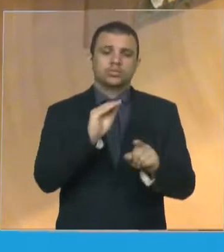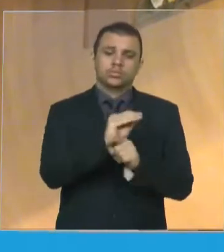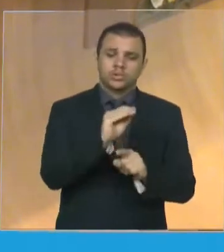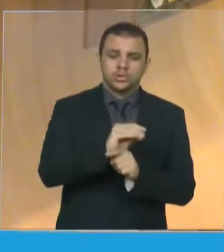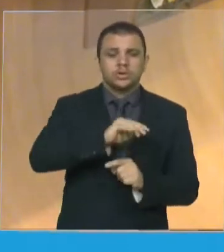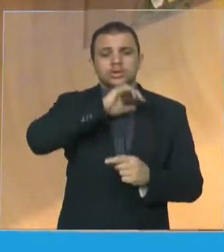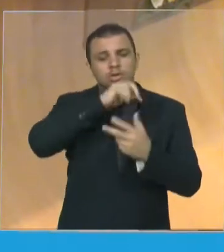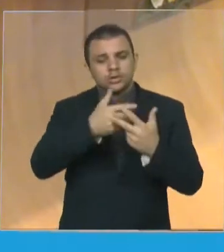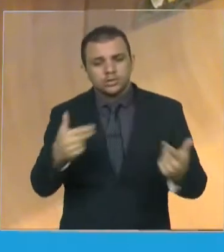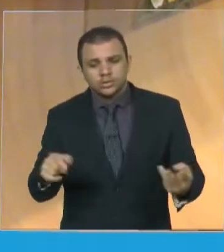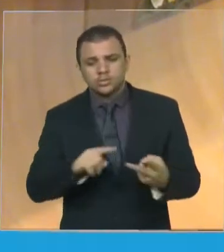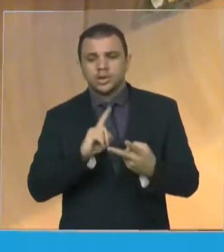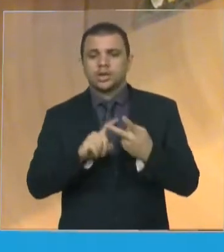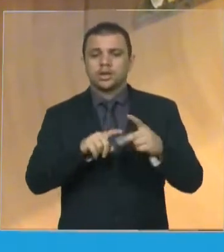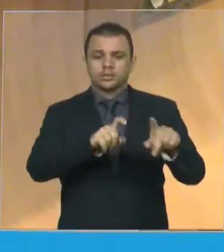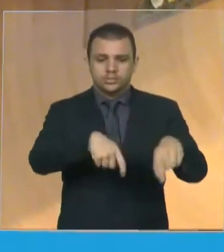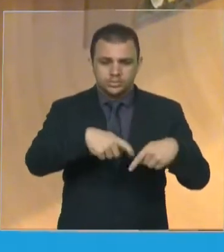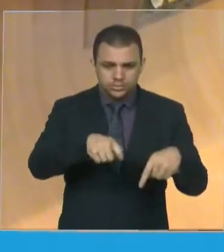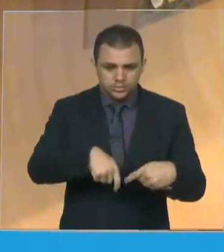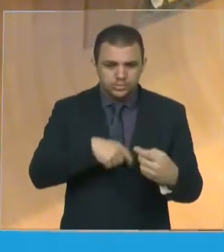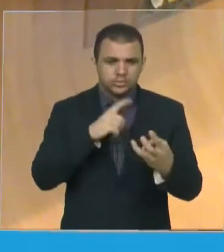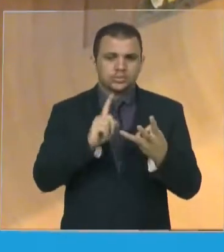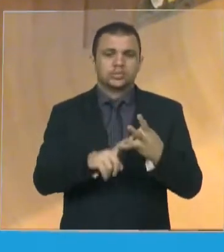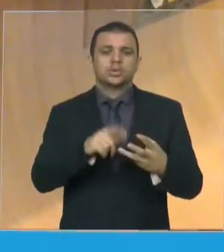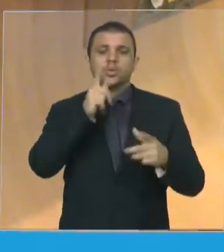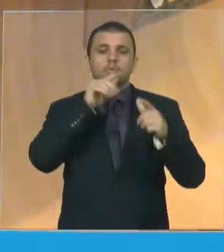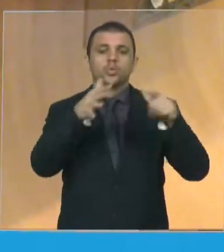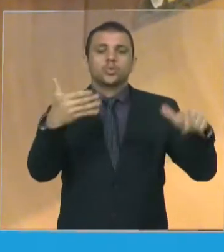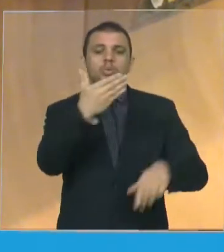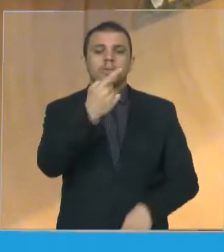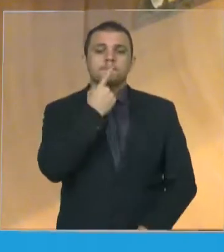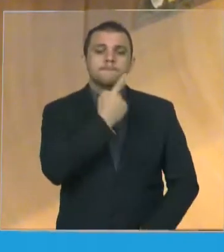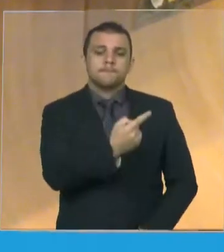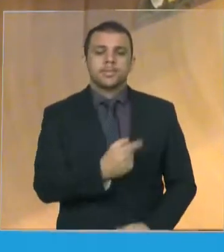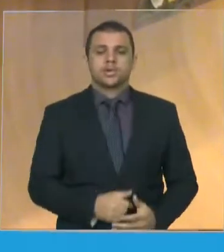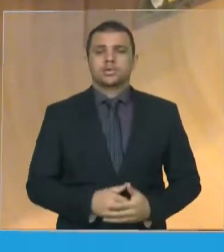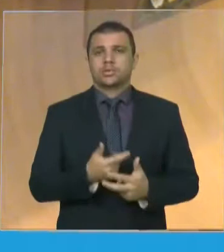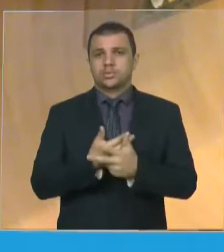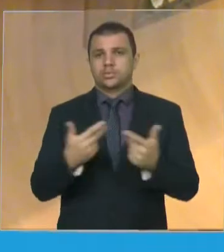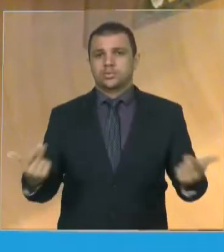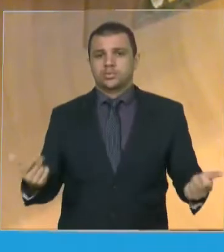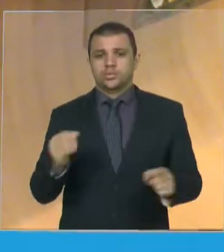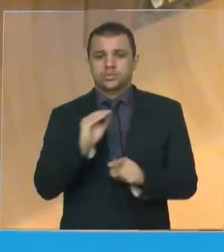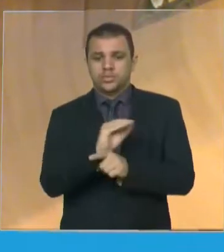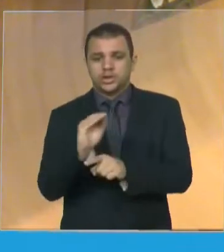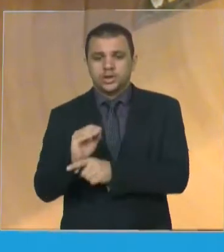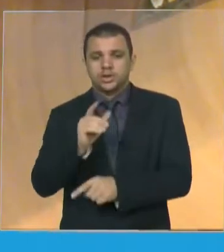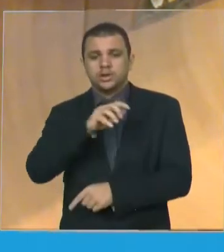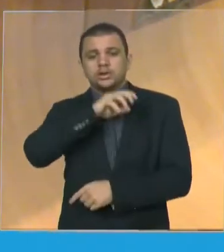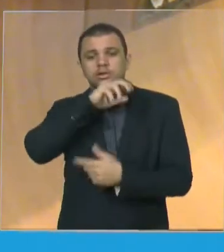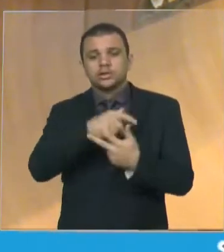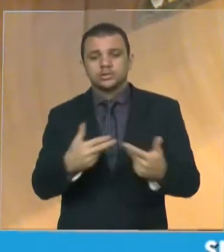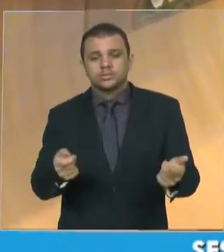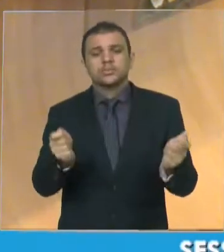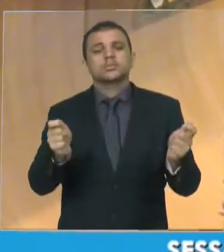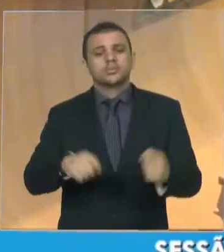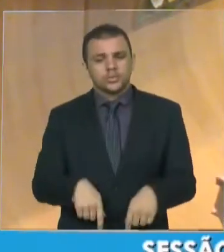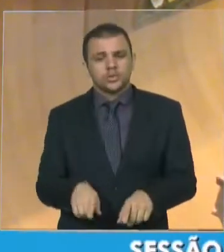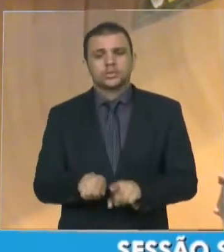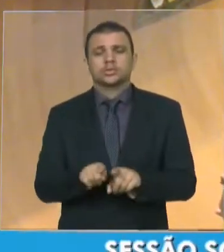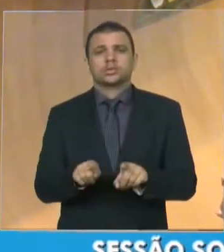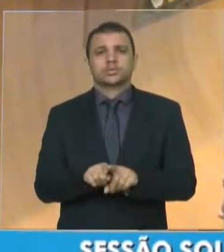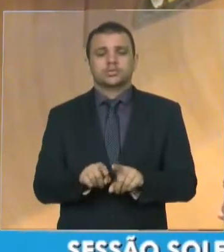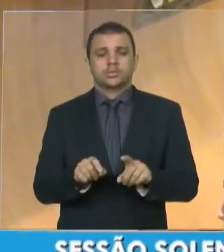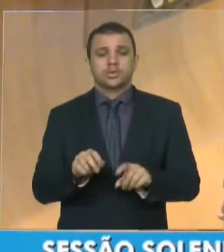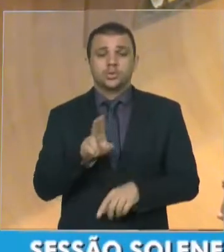perto, ou as coisas da pecuária, tudo isso. Precisamos um pouco usar